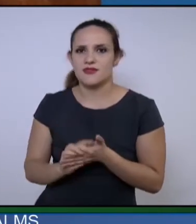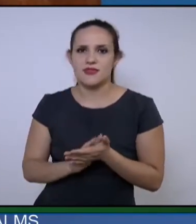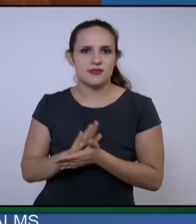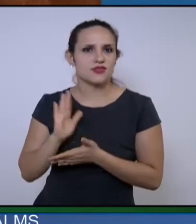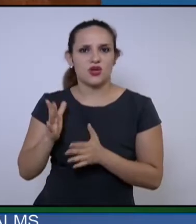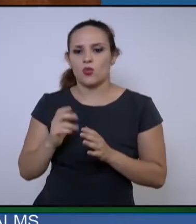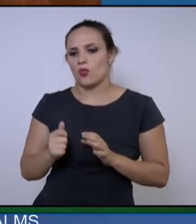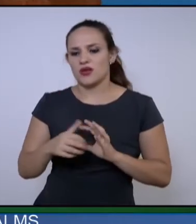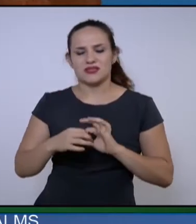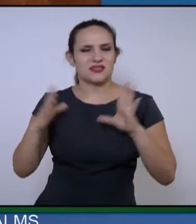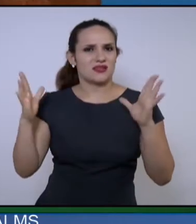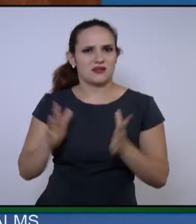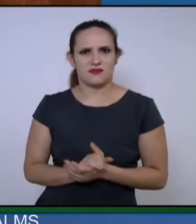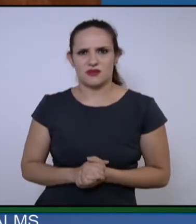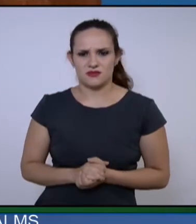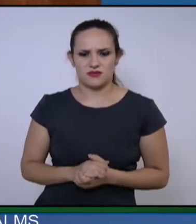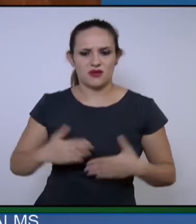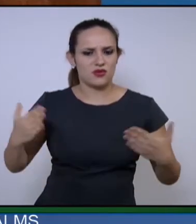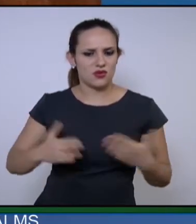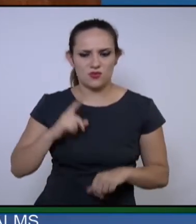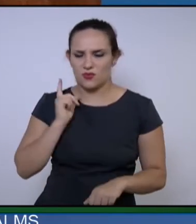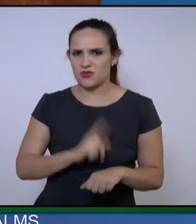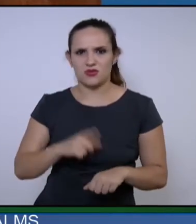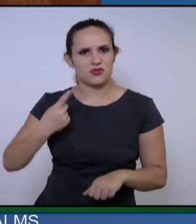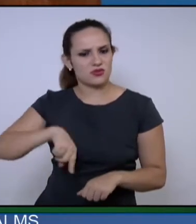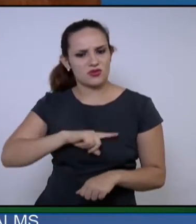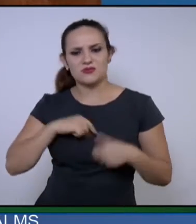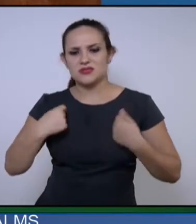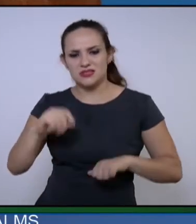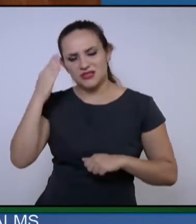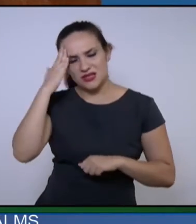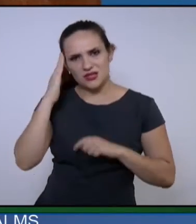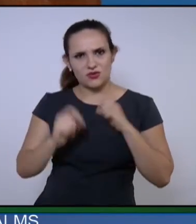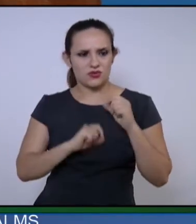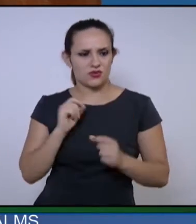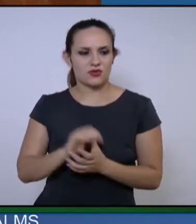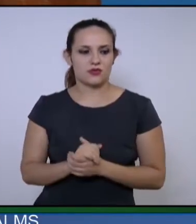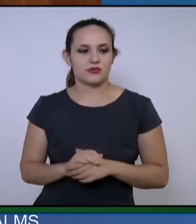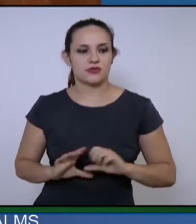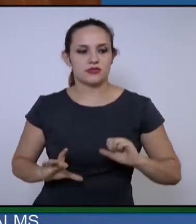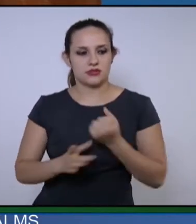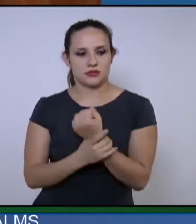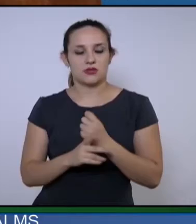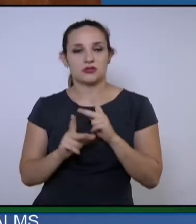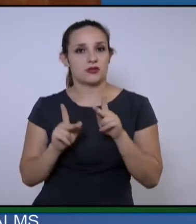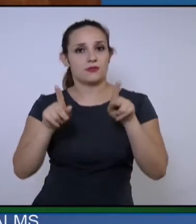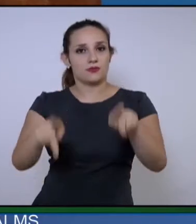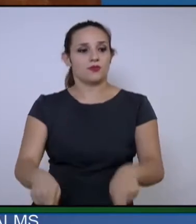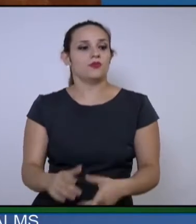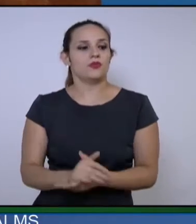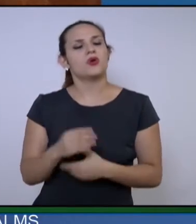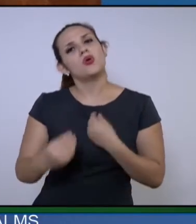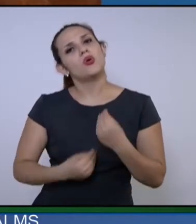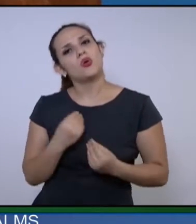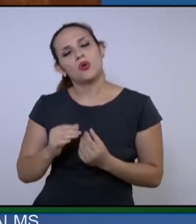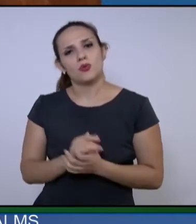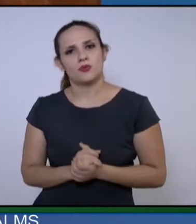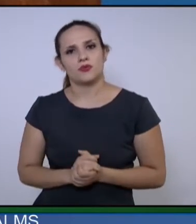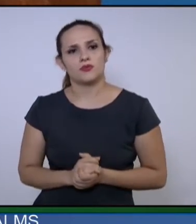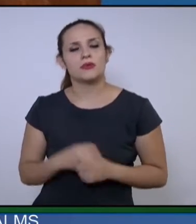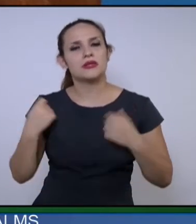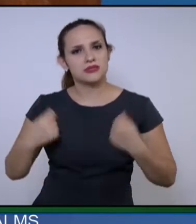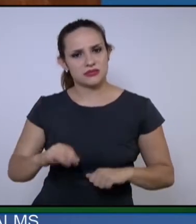presidente, no momento em que nós precisamos de entender que segurança pública, ela se faz